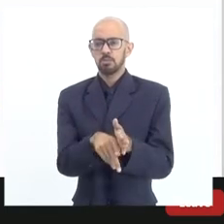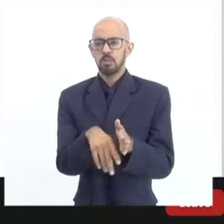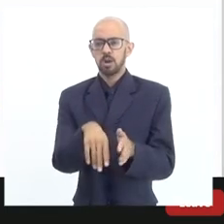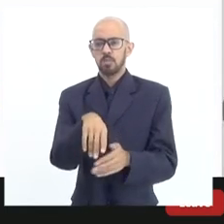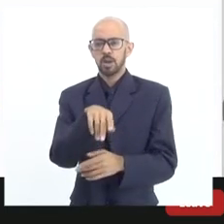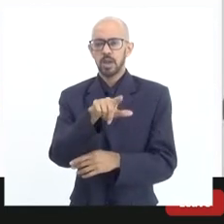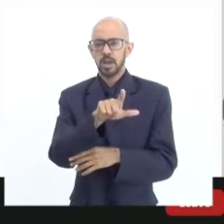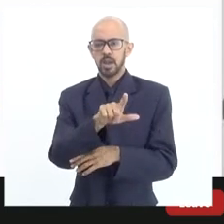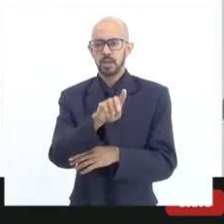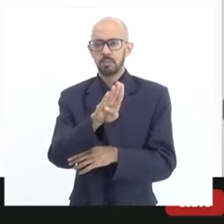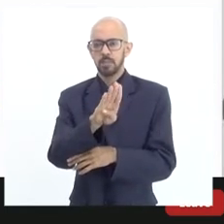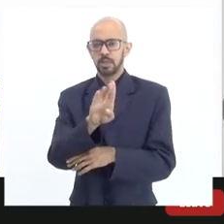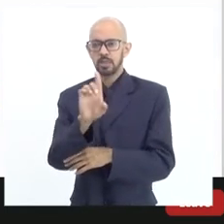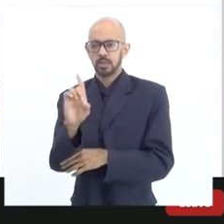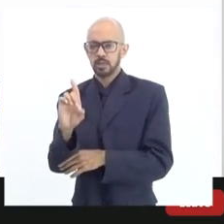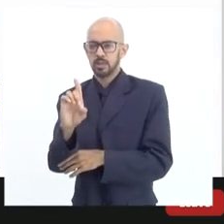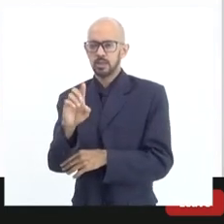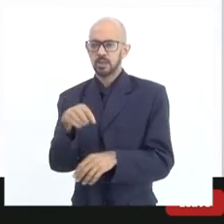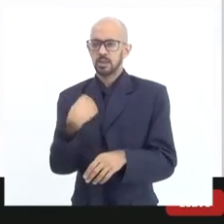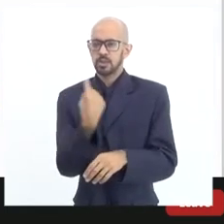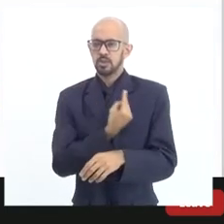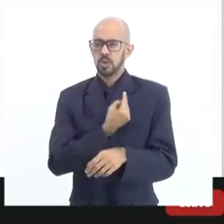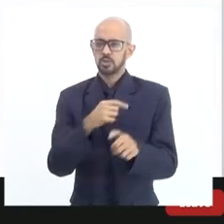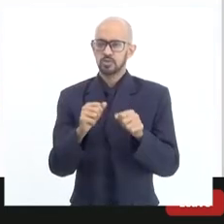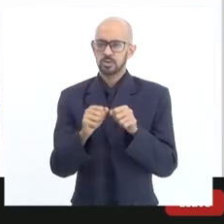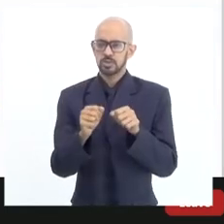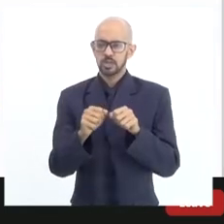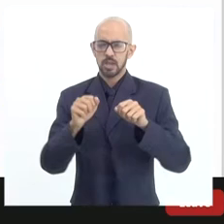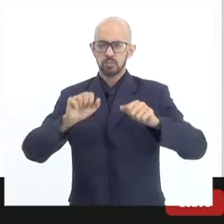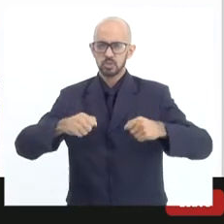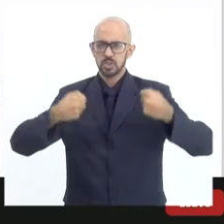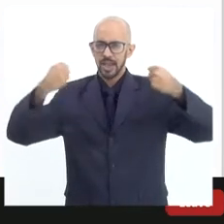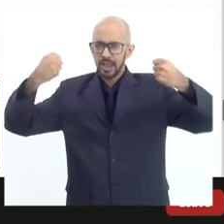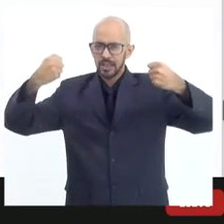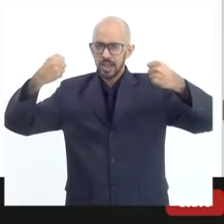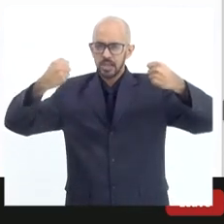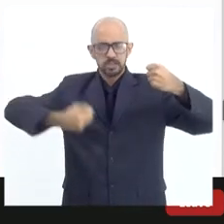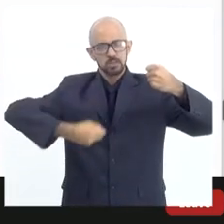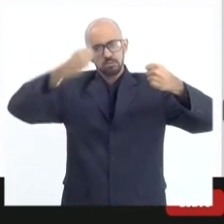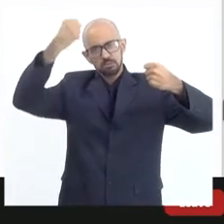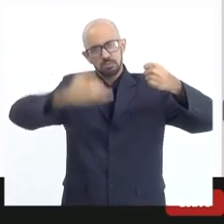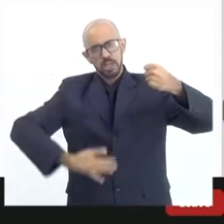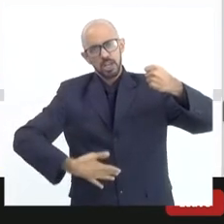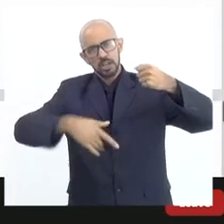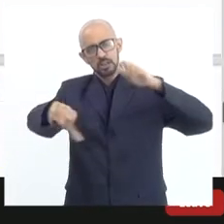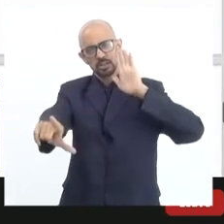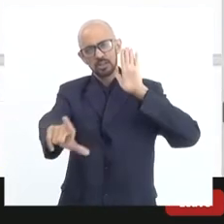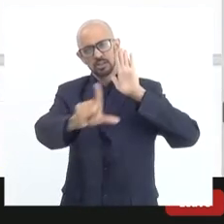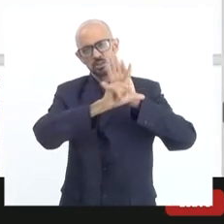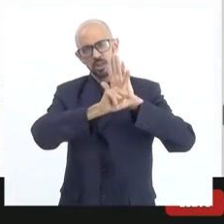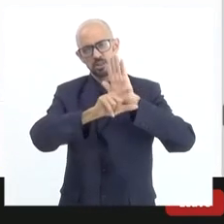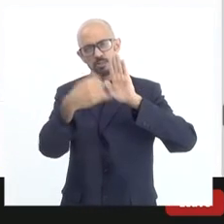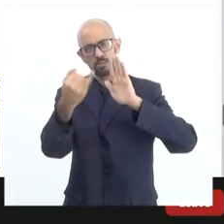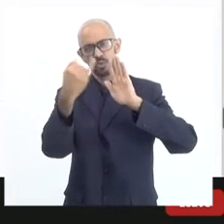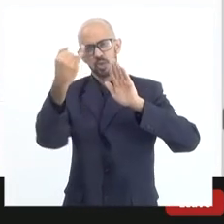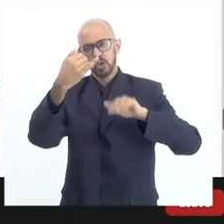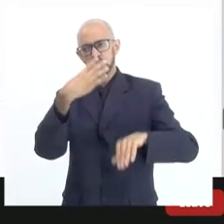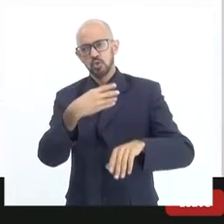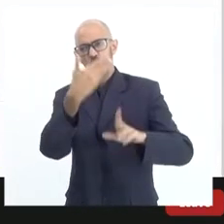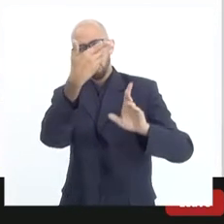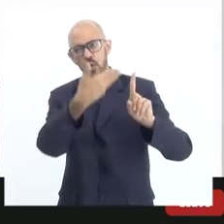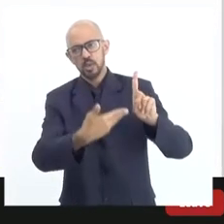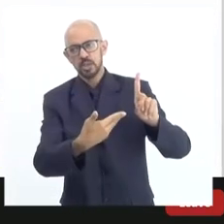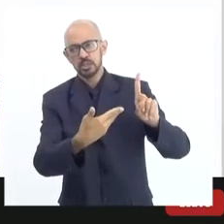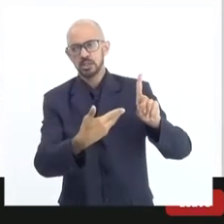LDB, né? Então, nós fizemos cartazes com essas leis, né? Dizendo a importância de se conhecer essas leis. Fizemos alguns